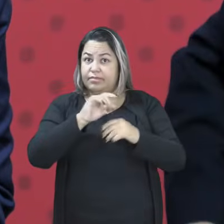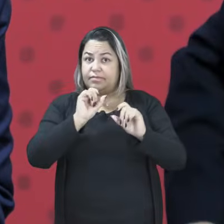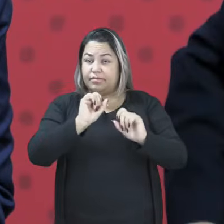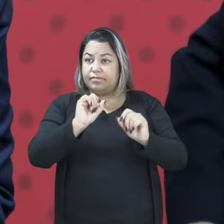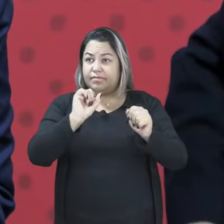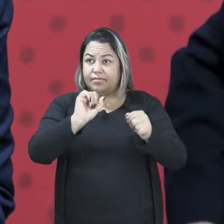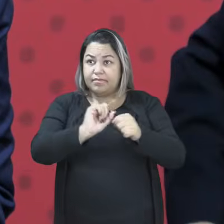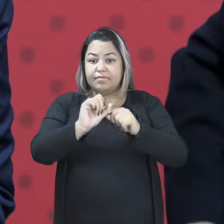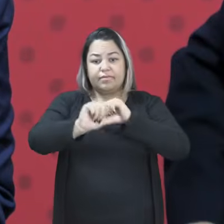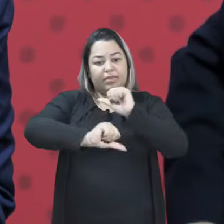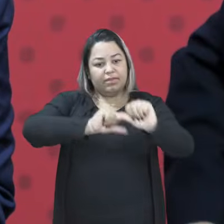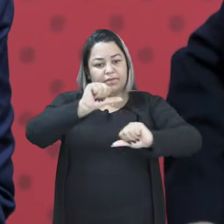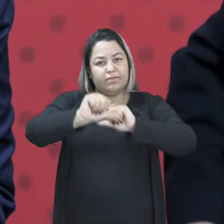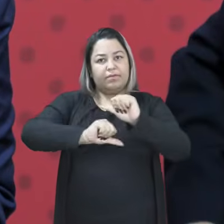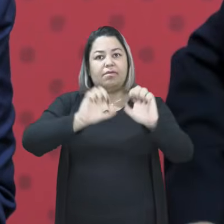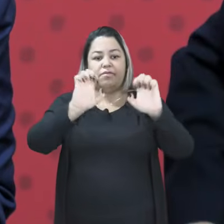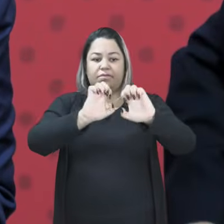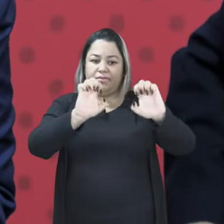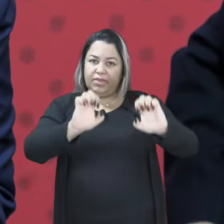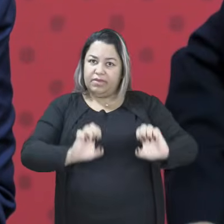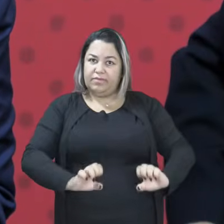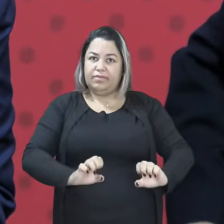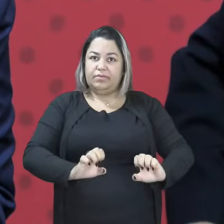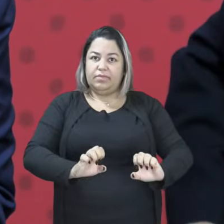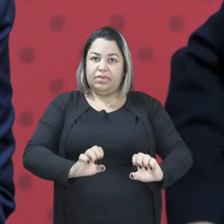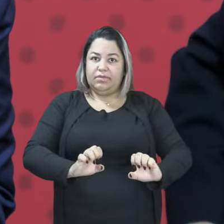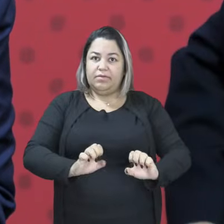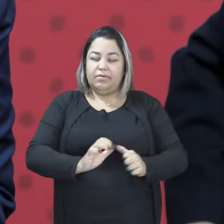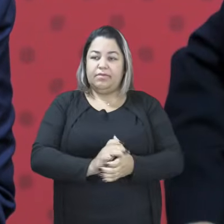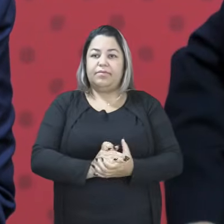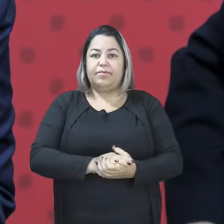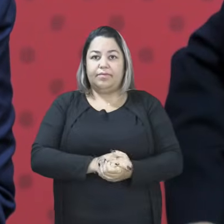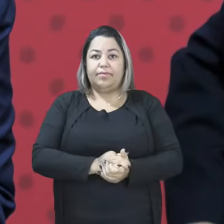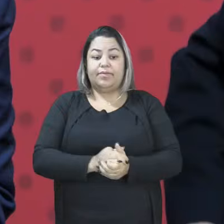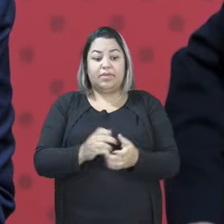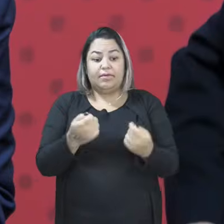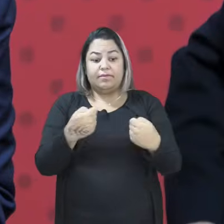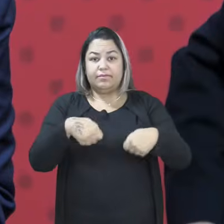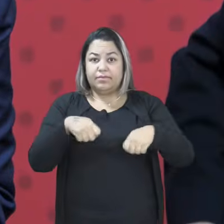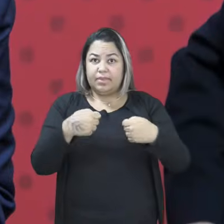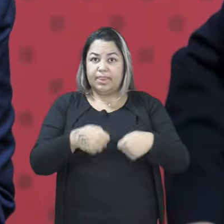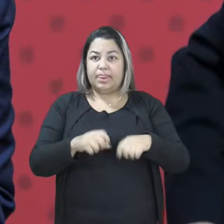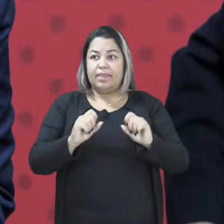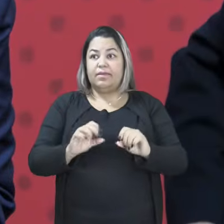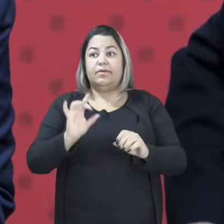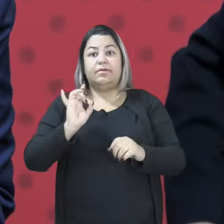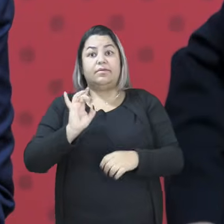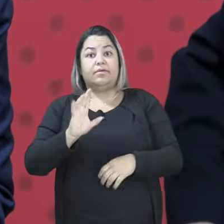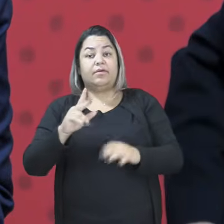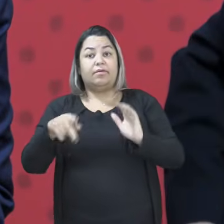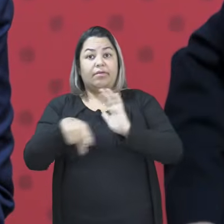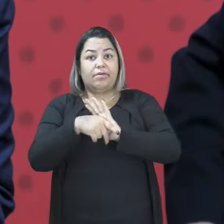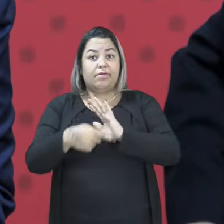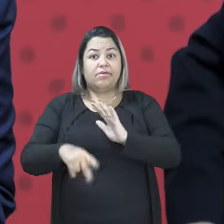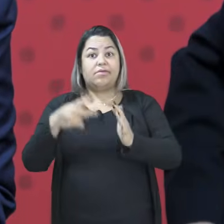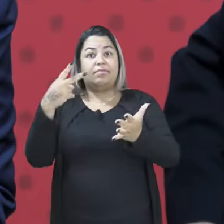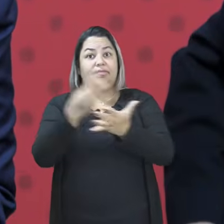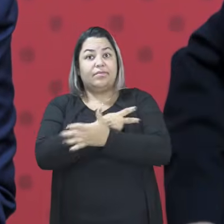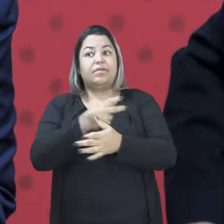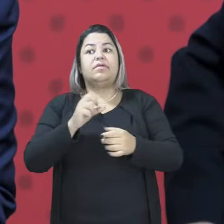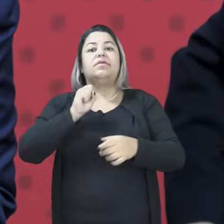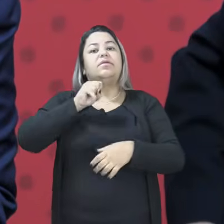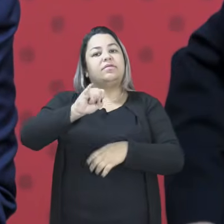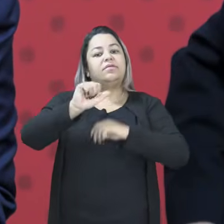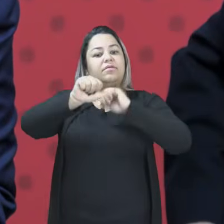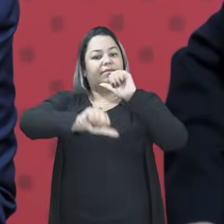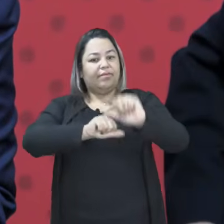mudanças estruturais que são necessárias, que elas só podem ocorrer se nós mudarmos o nosso estatuto.